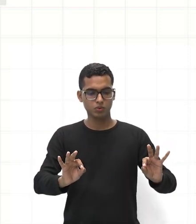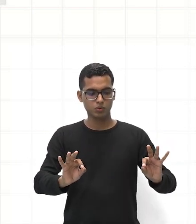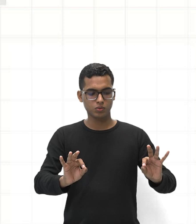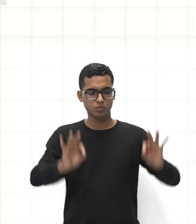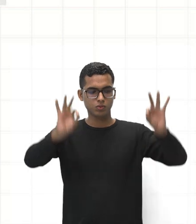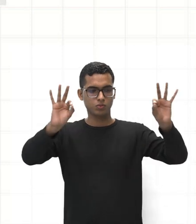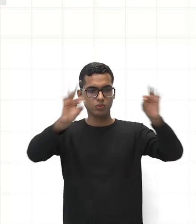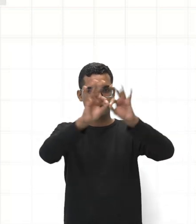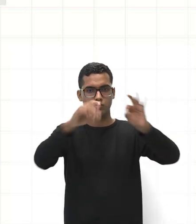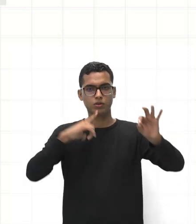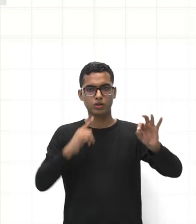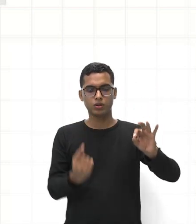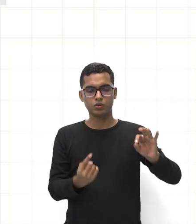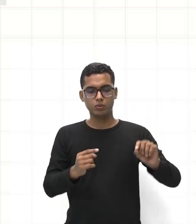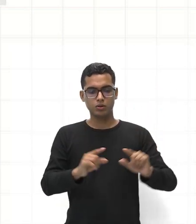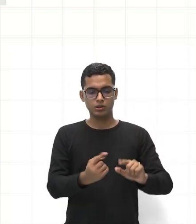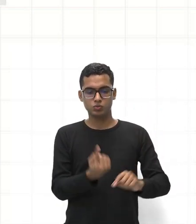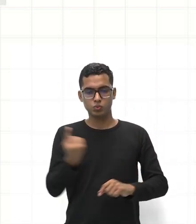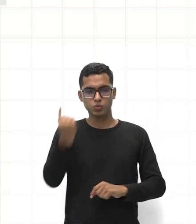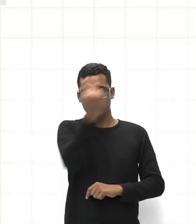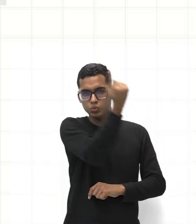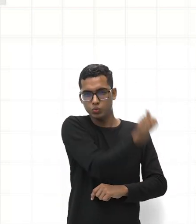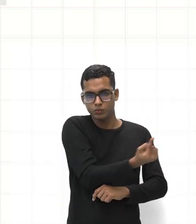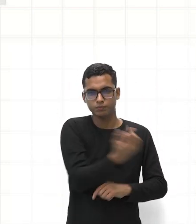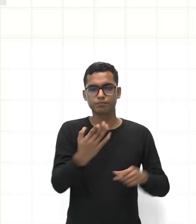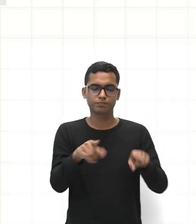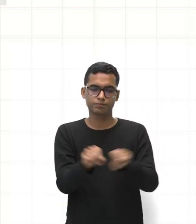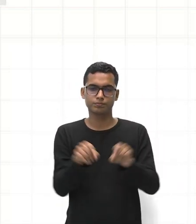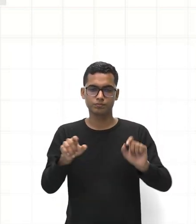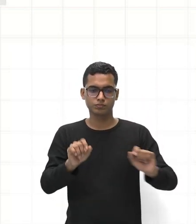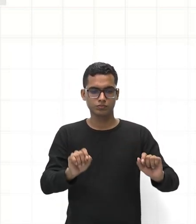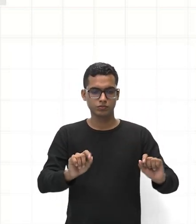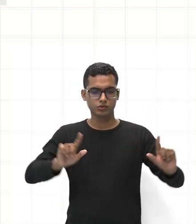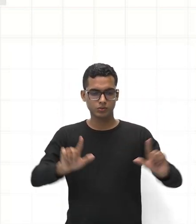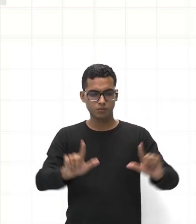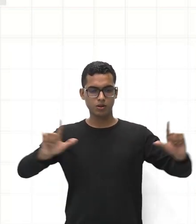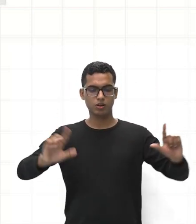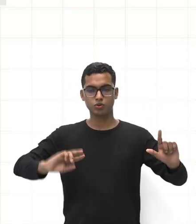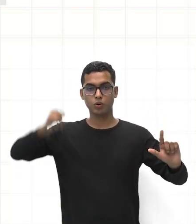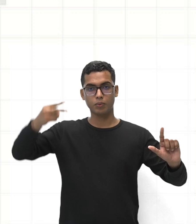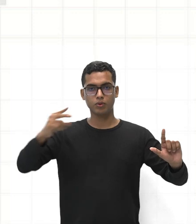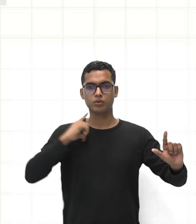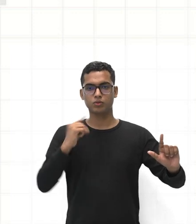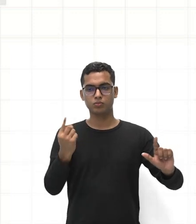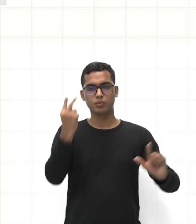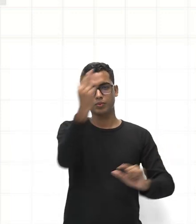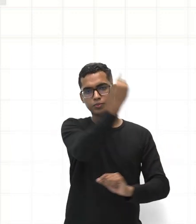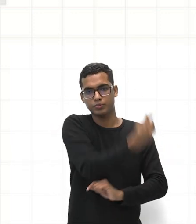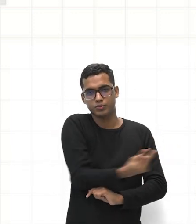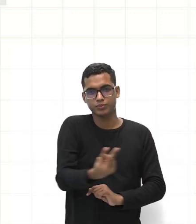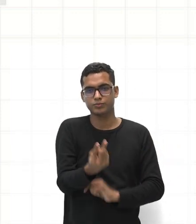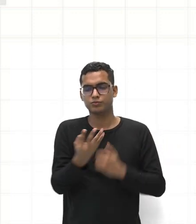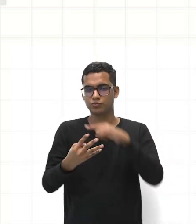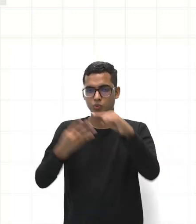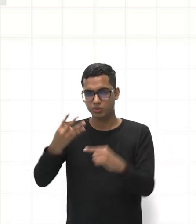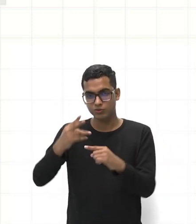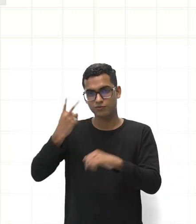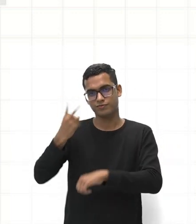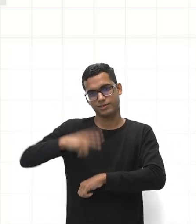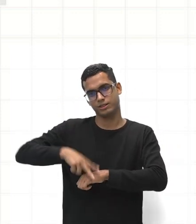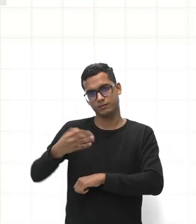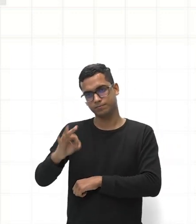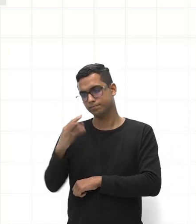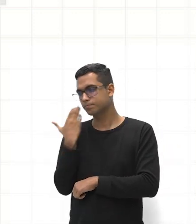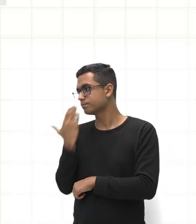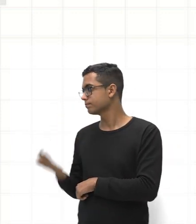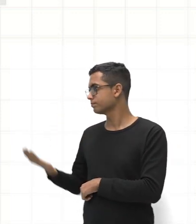aqui. A gente pensar na área agora. Olha só. Se eu dobrar o tamanho, a medida do lado. Daqui para cá, ó, há